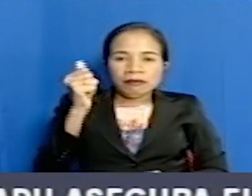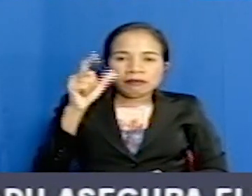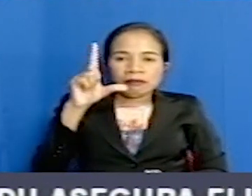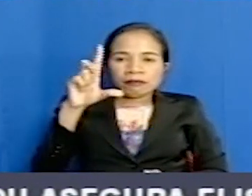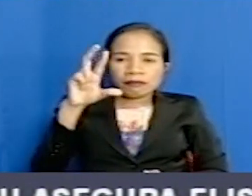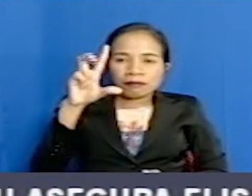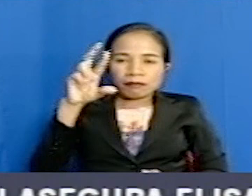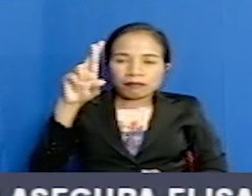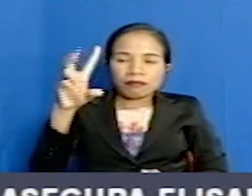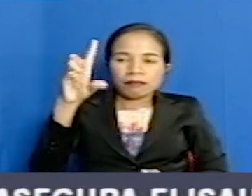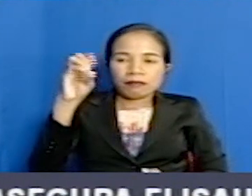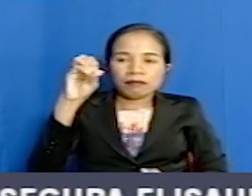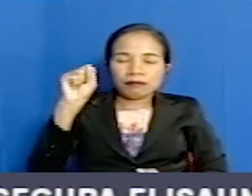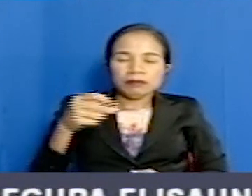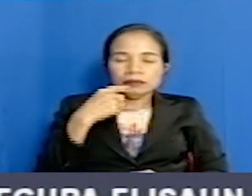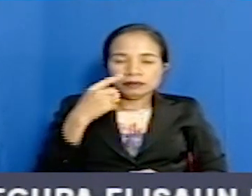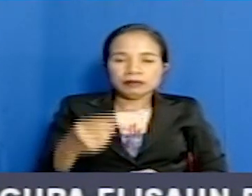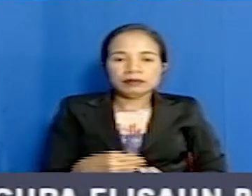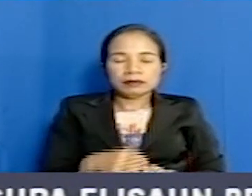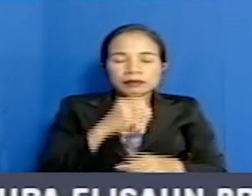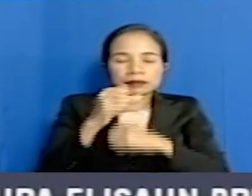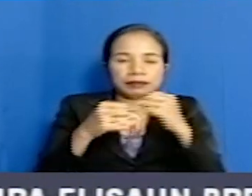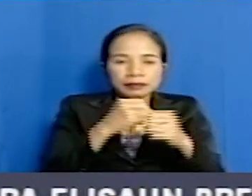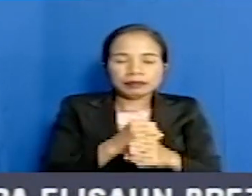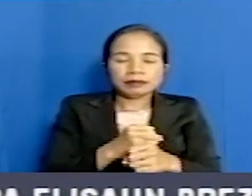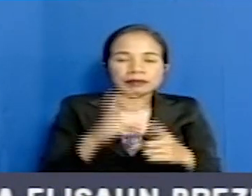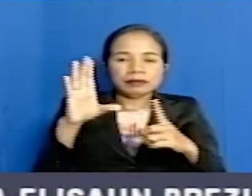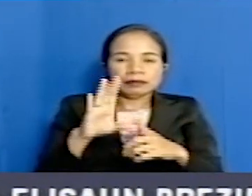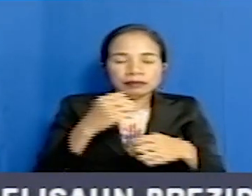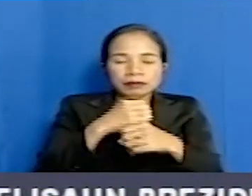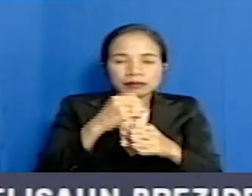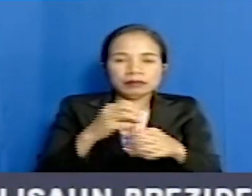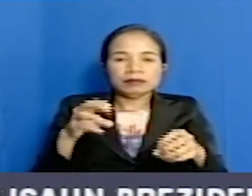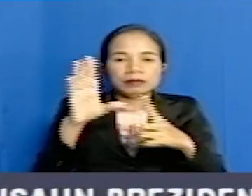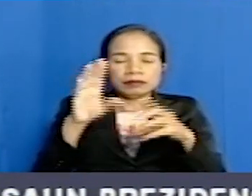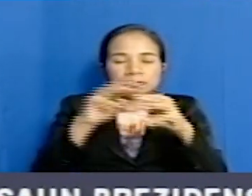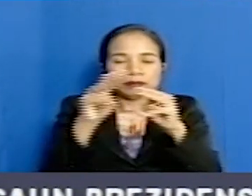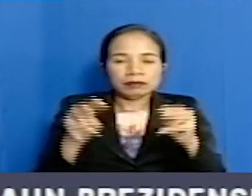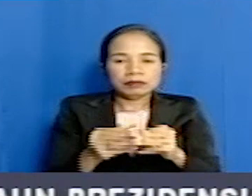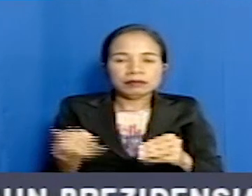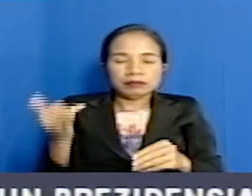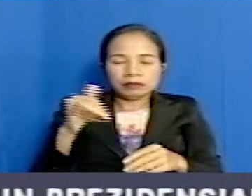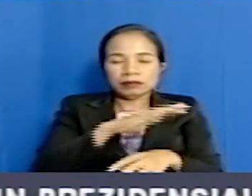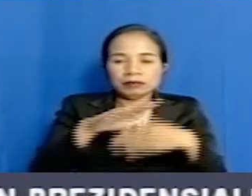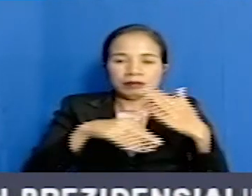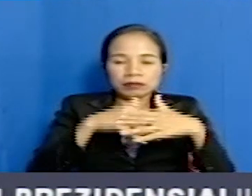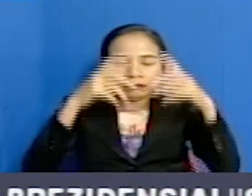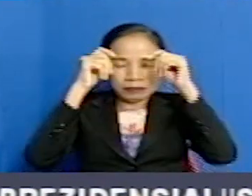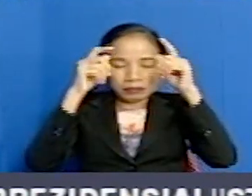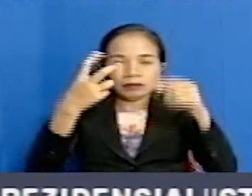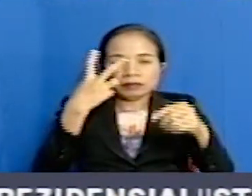Jerônimo Hateten, Cadatinan Comando Halau Inspeção da La Rua Bacomando Município Sira e a Território Nacional, onde